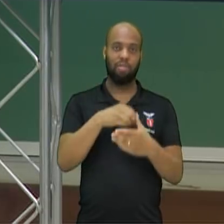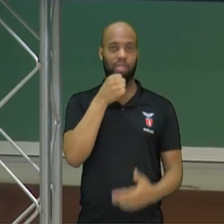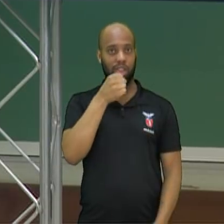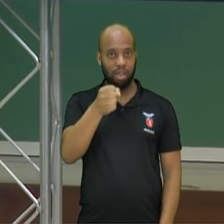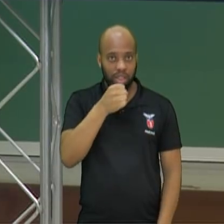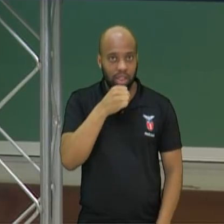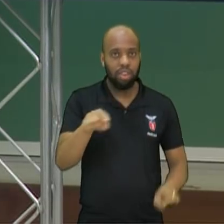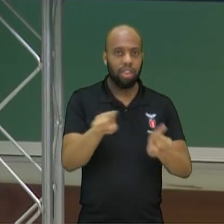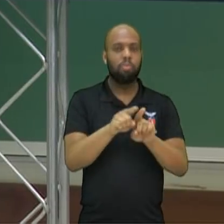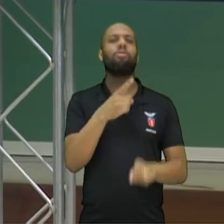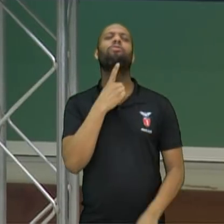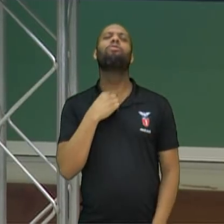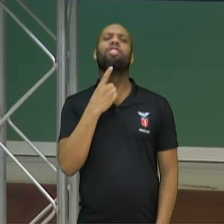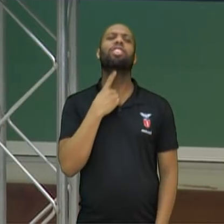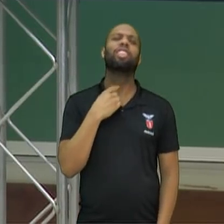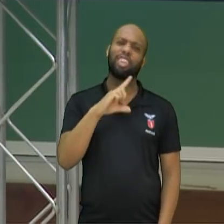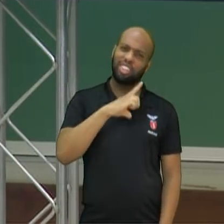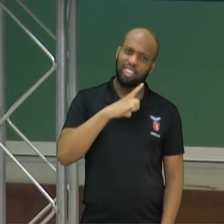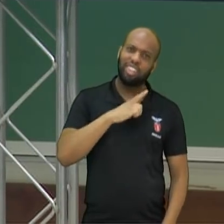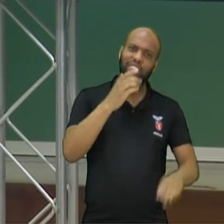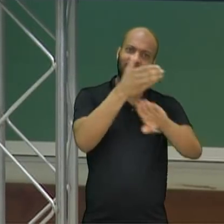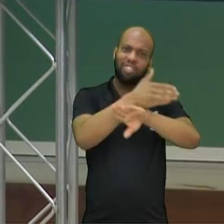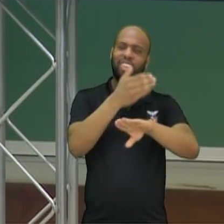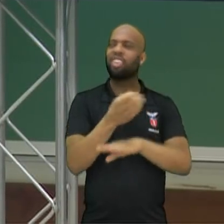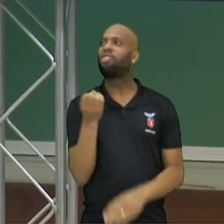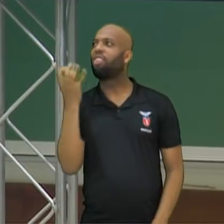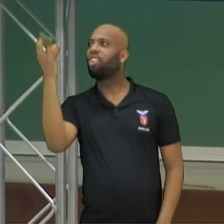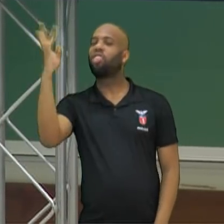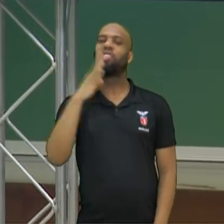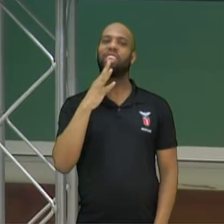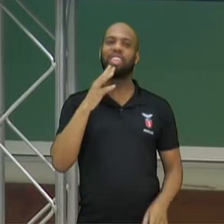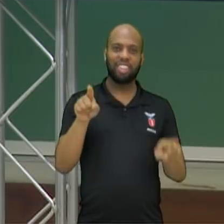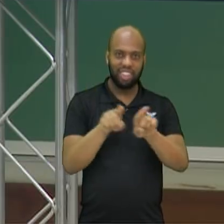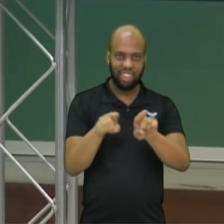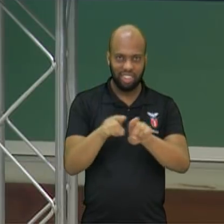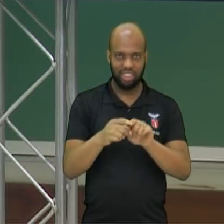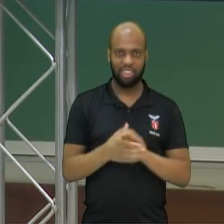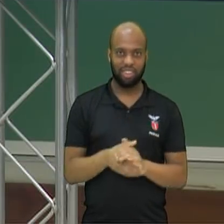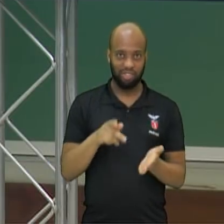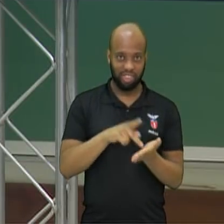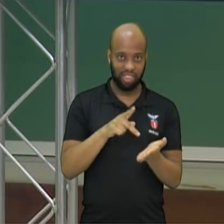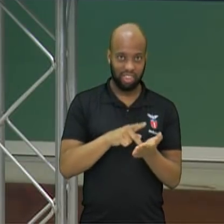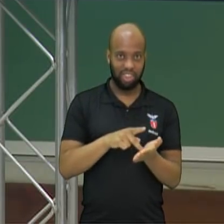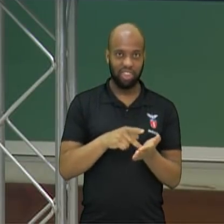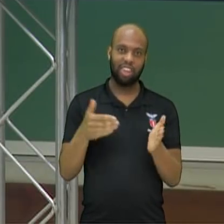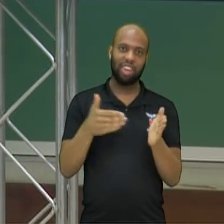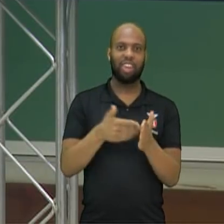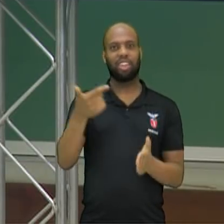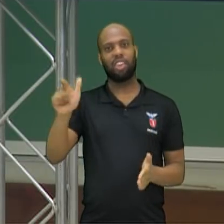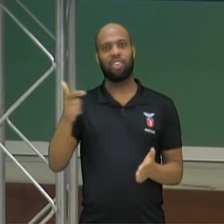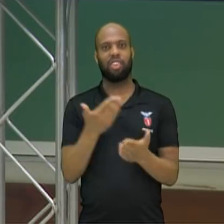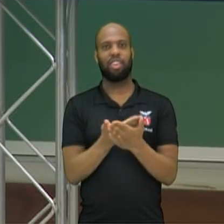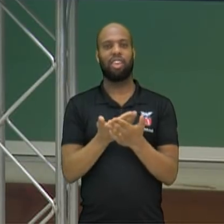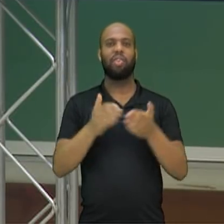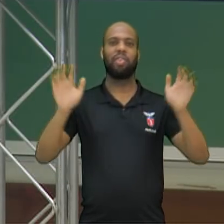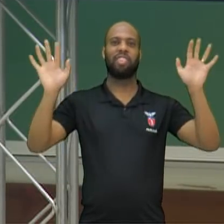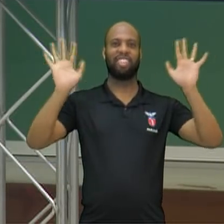reportagem e que deu aquela vontade enorme de sair pelo mundo viajando, não é verdade? Até mais, pessoal!